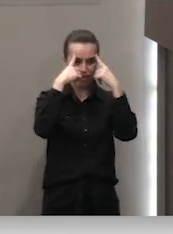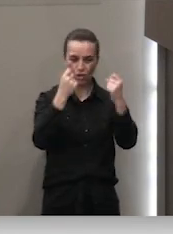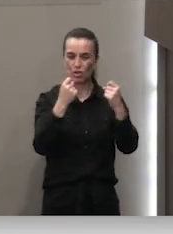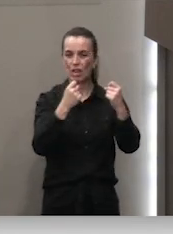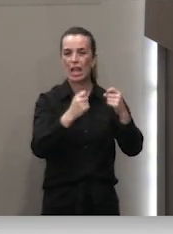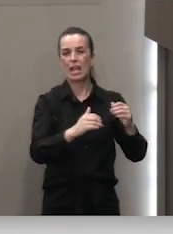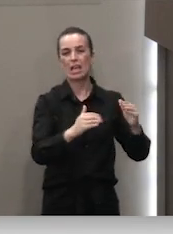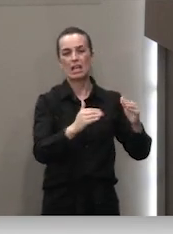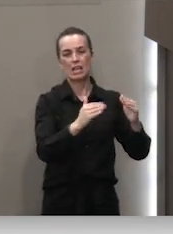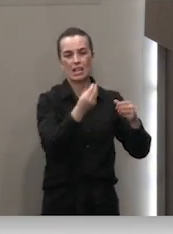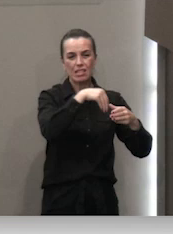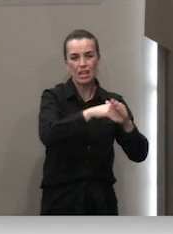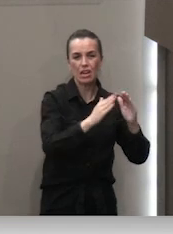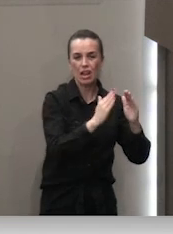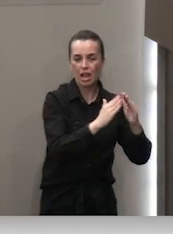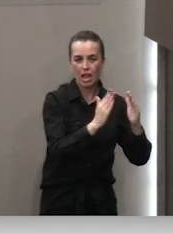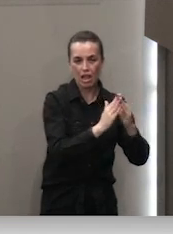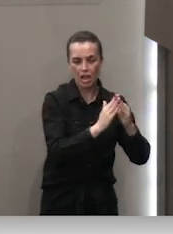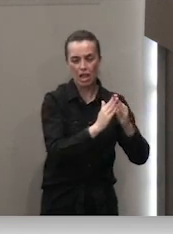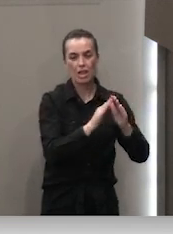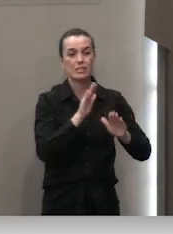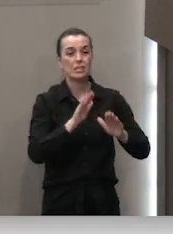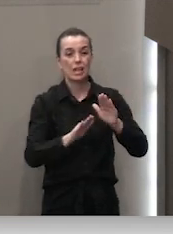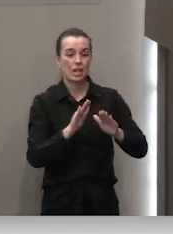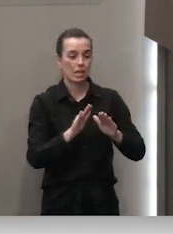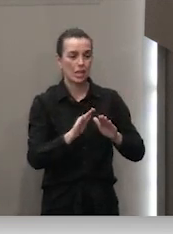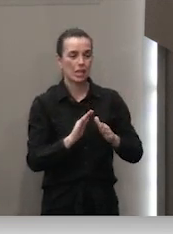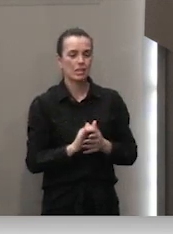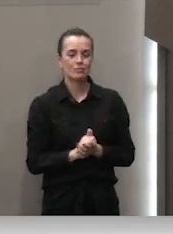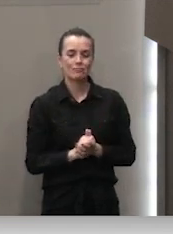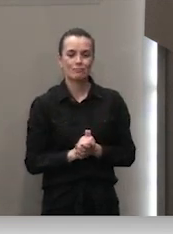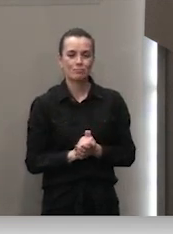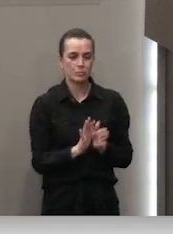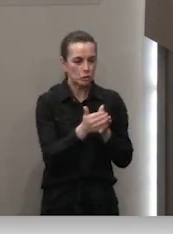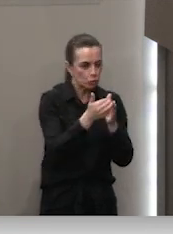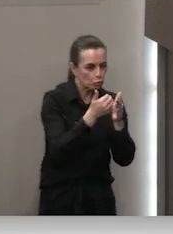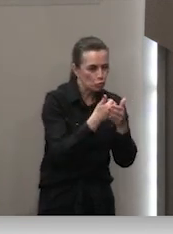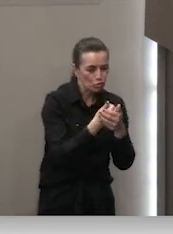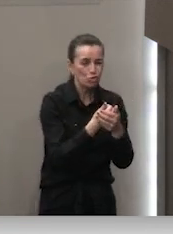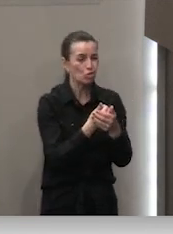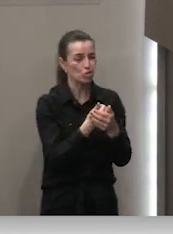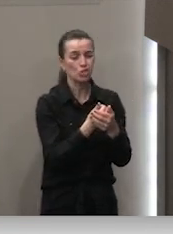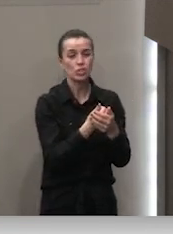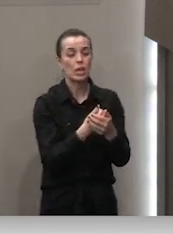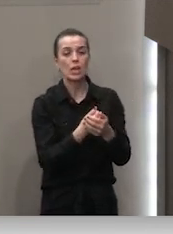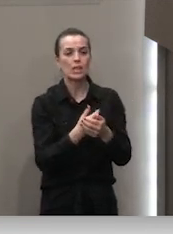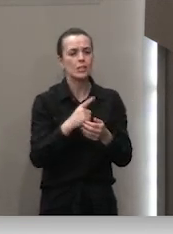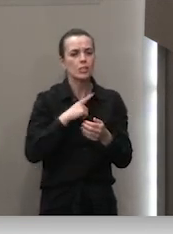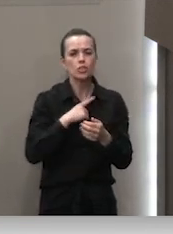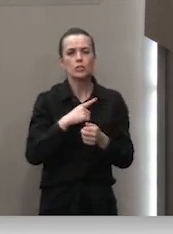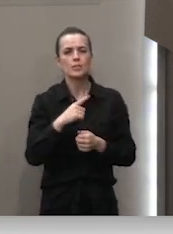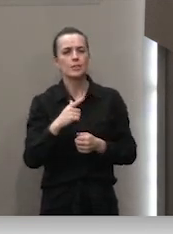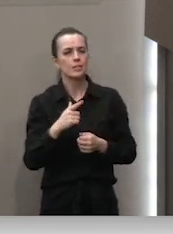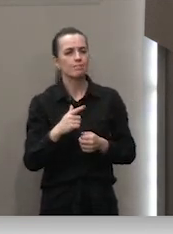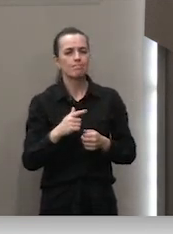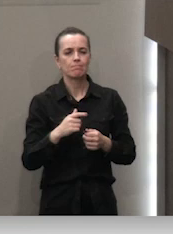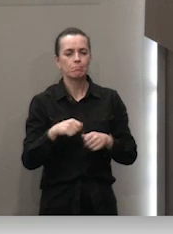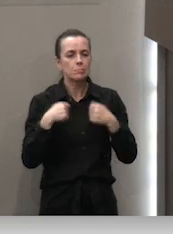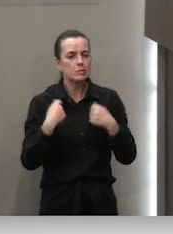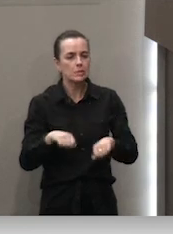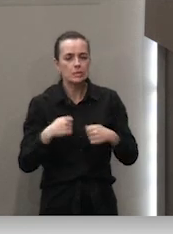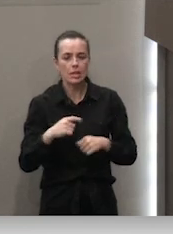vezes, vereador Saul Spinelli, maquiados no seio familiar e precisava, tinha que se ter alguma ação